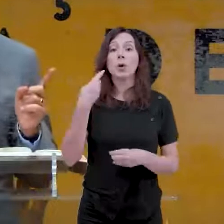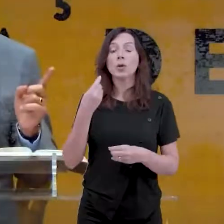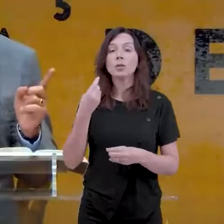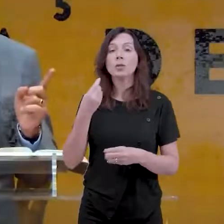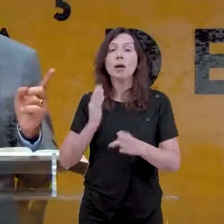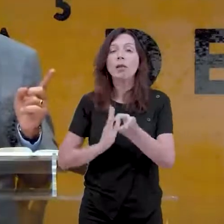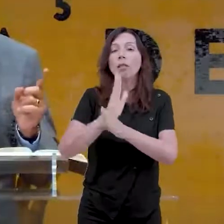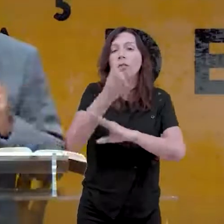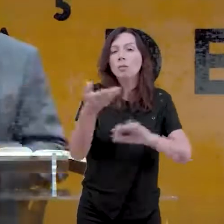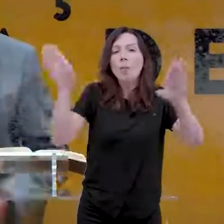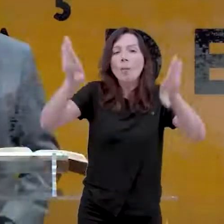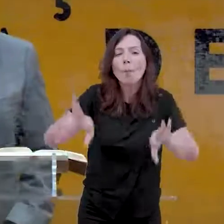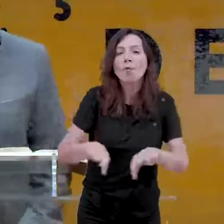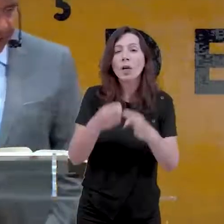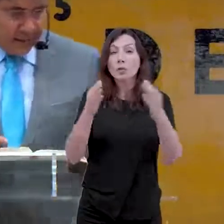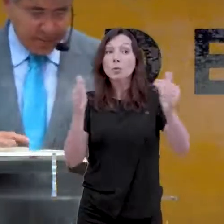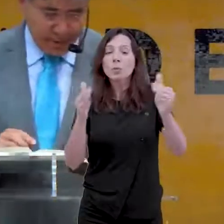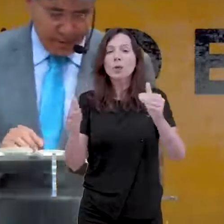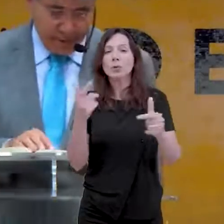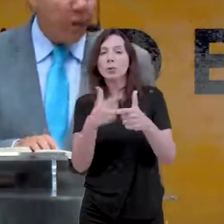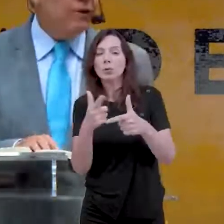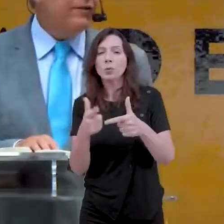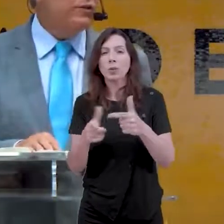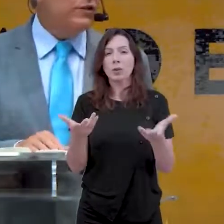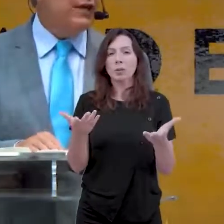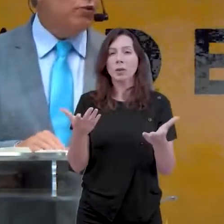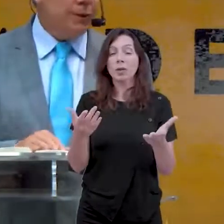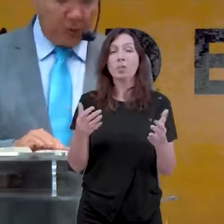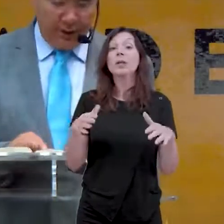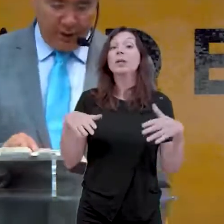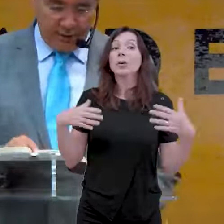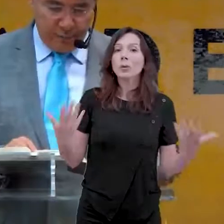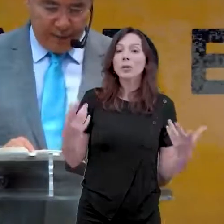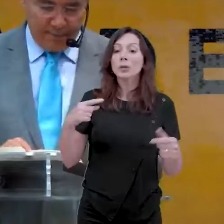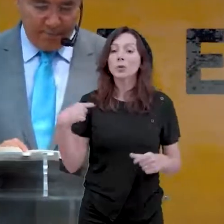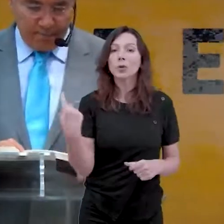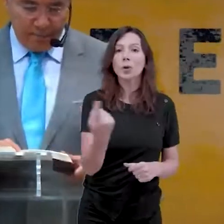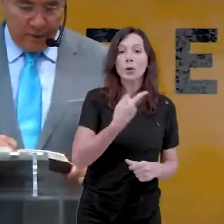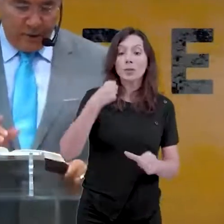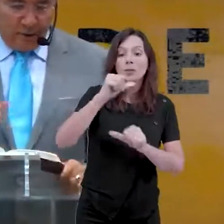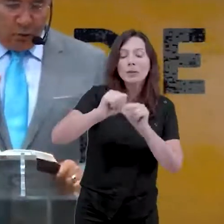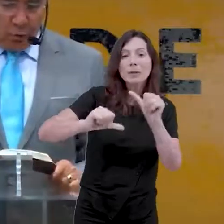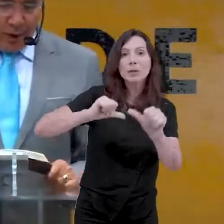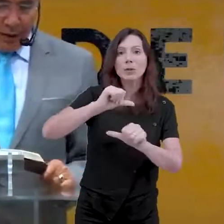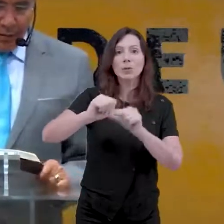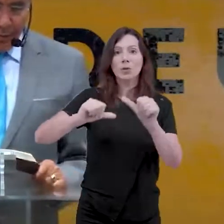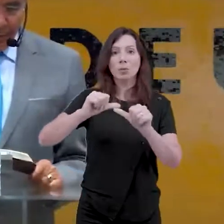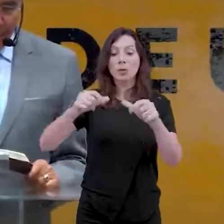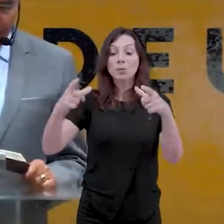vales secos em mananciais. Você pode ler o versículo 6 comigo, toda a igreja? Vamos lá?